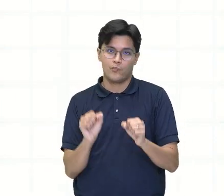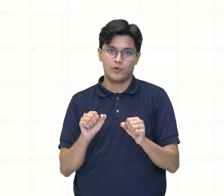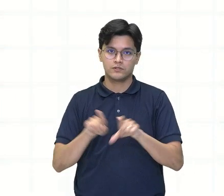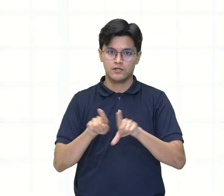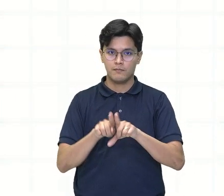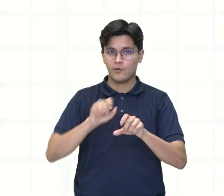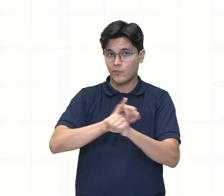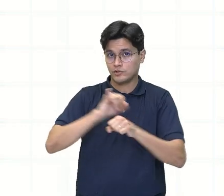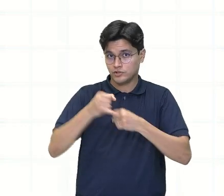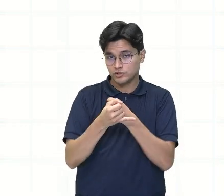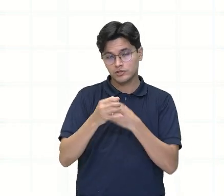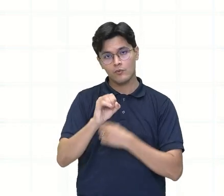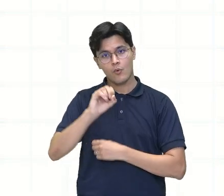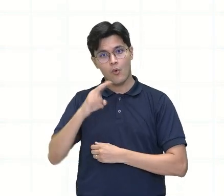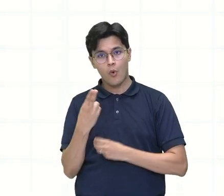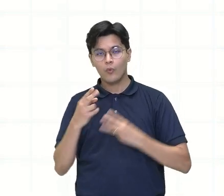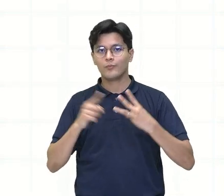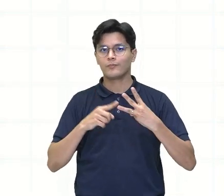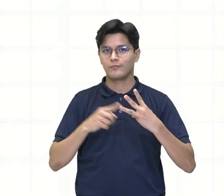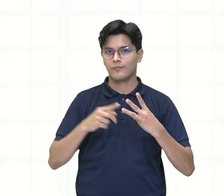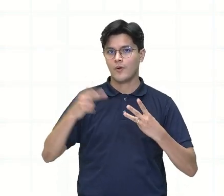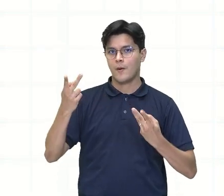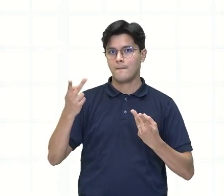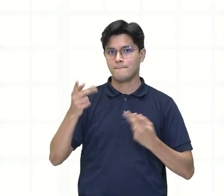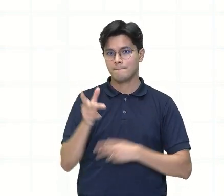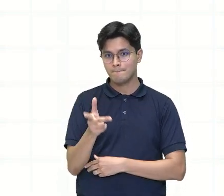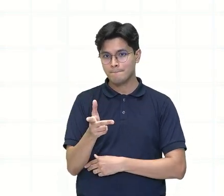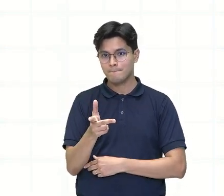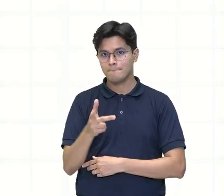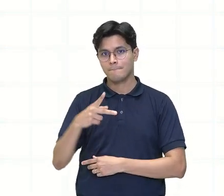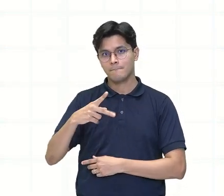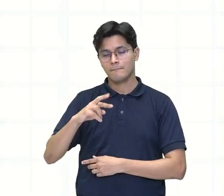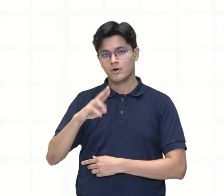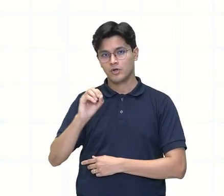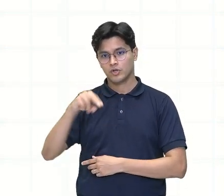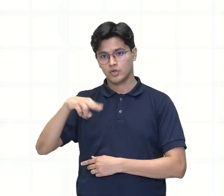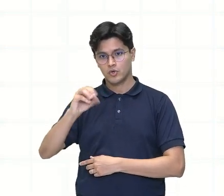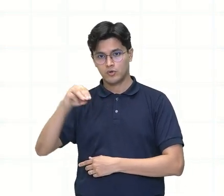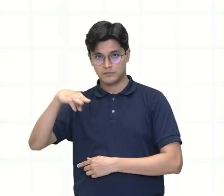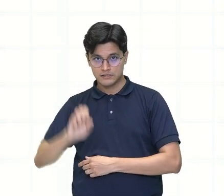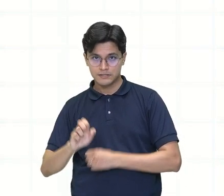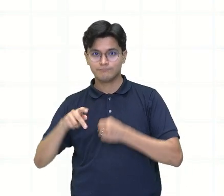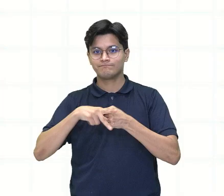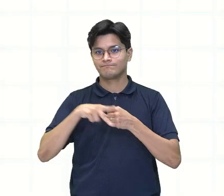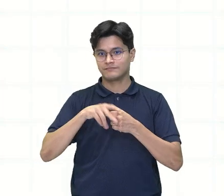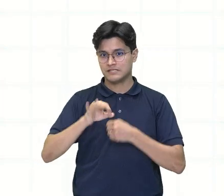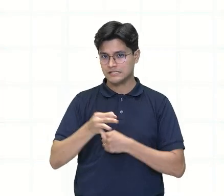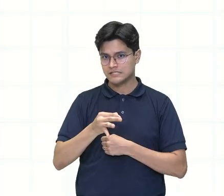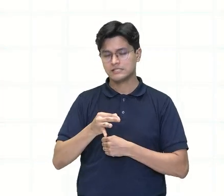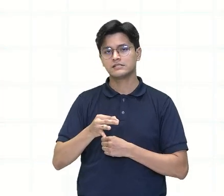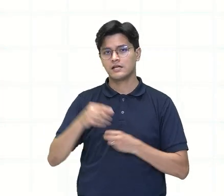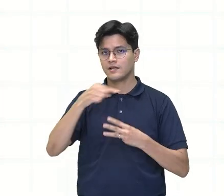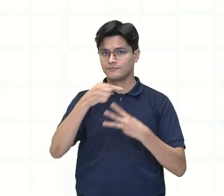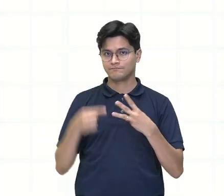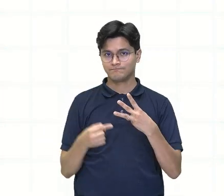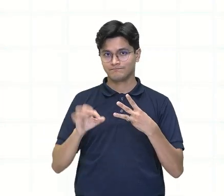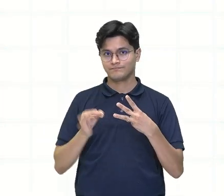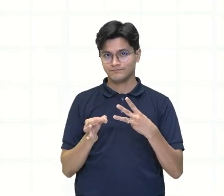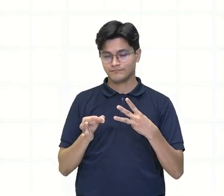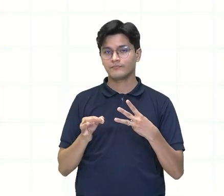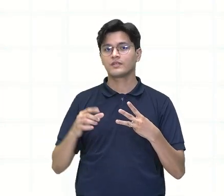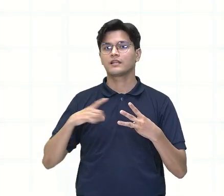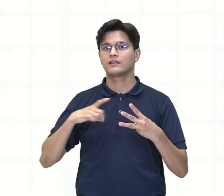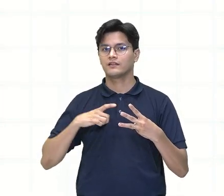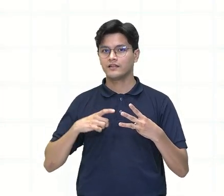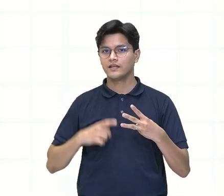adjetivo ou um pronome. Todos esses, então, são nomes, né? Ligado a um sujeito por um verbo